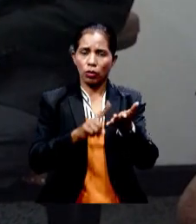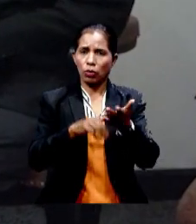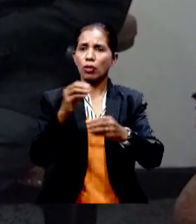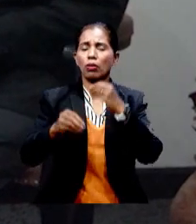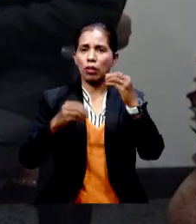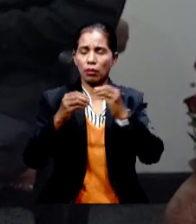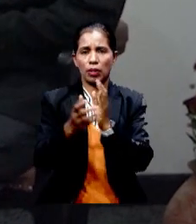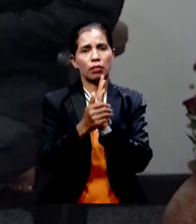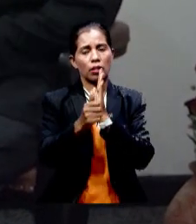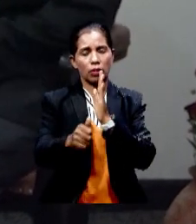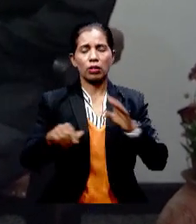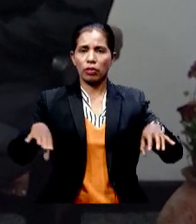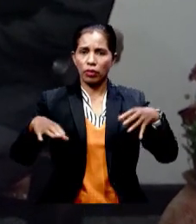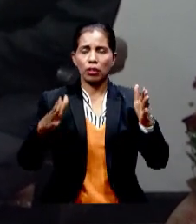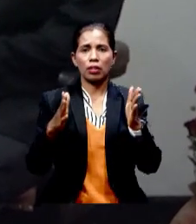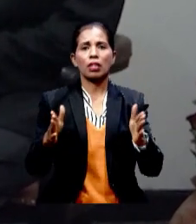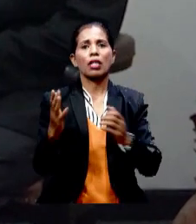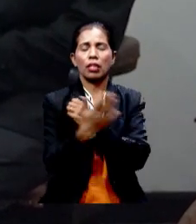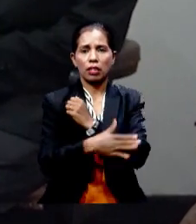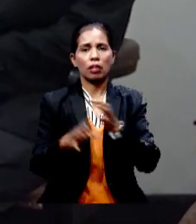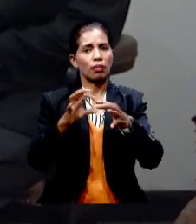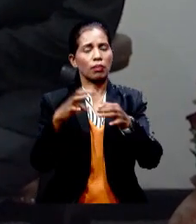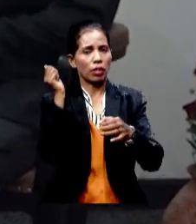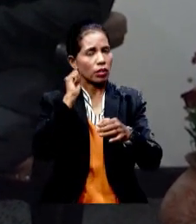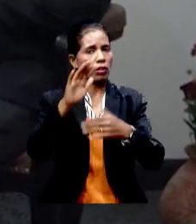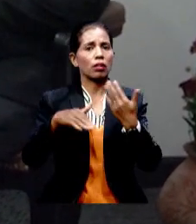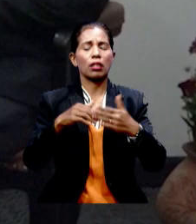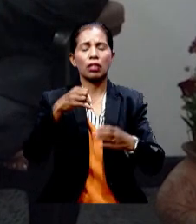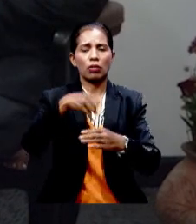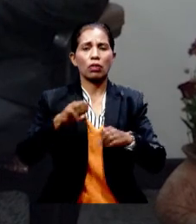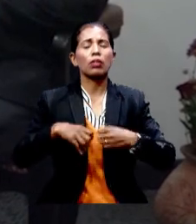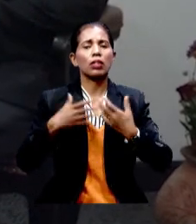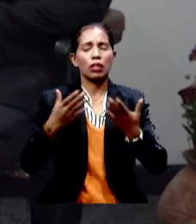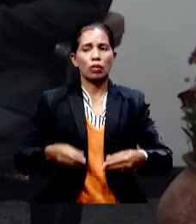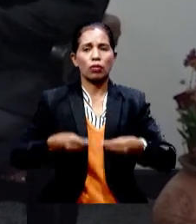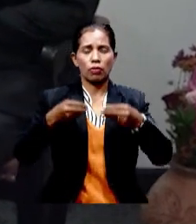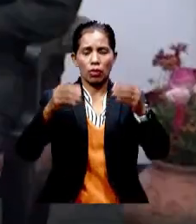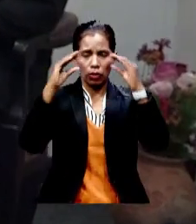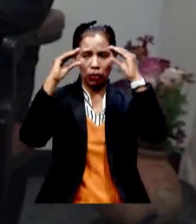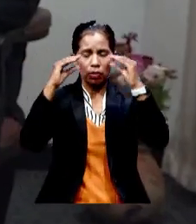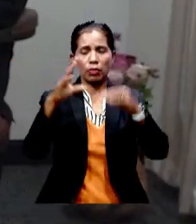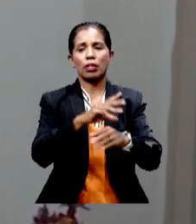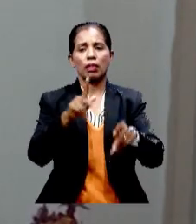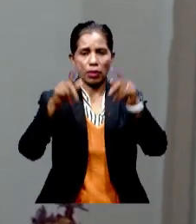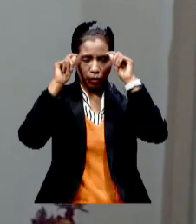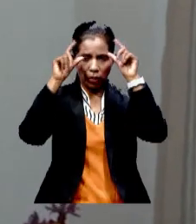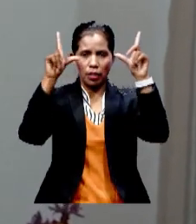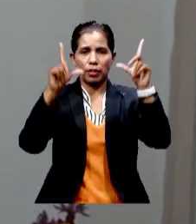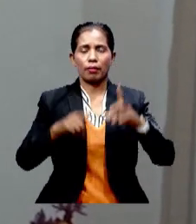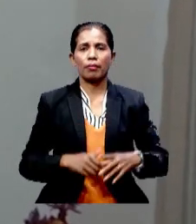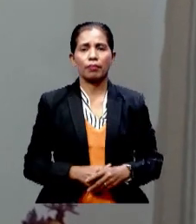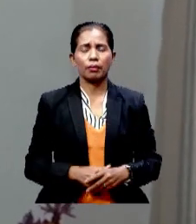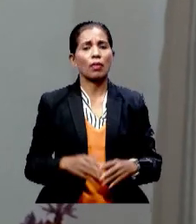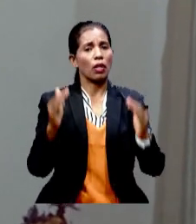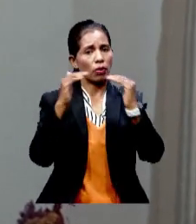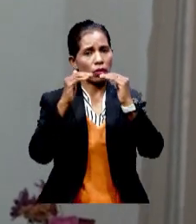nova capacitação do recurso humano nação-membro ASEAN será, inclui o ENSA a tua capacitação para recurso humano e a Timor-Leste. Encontro,